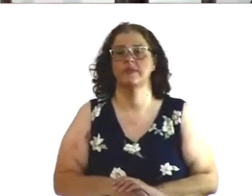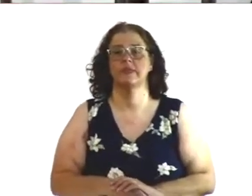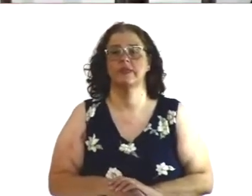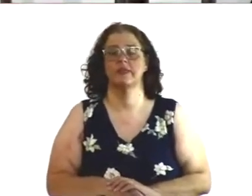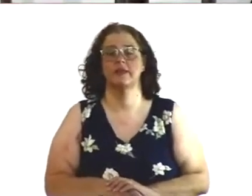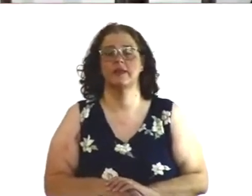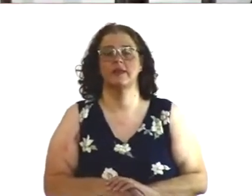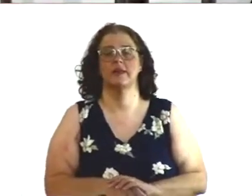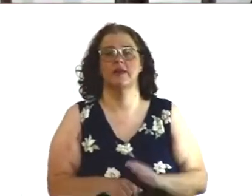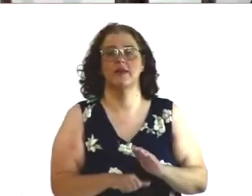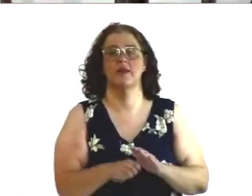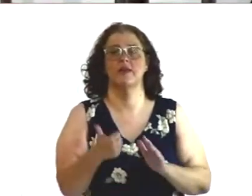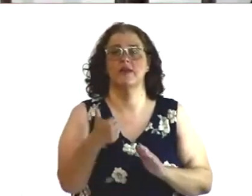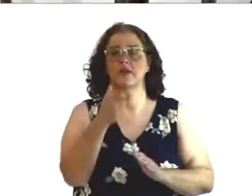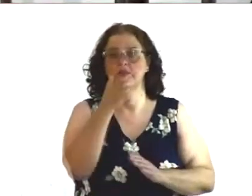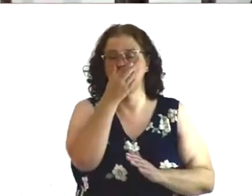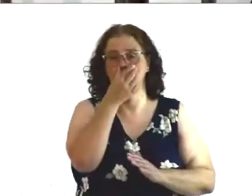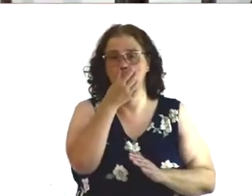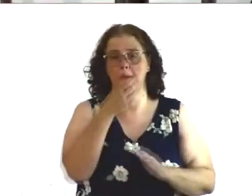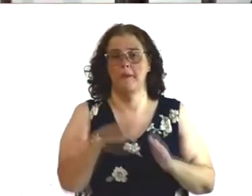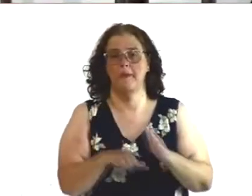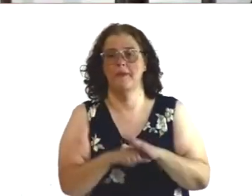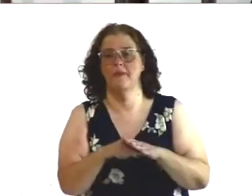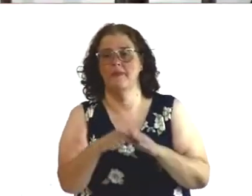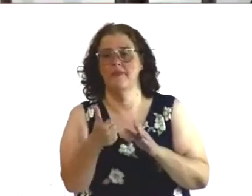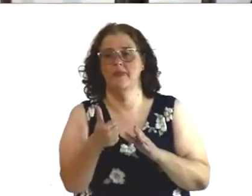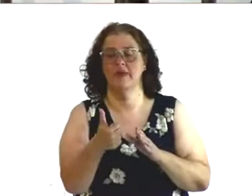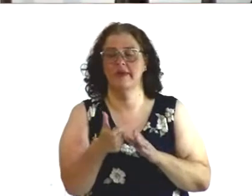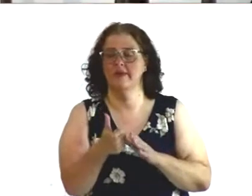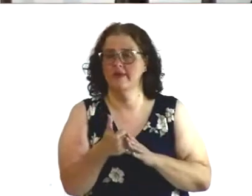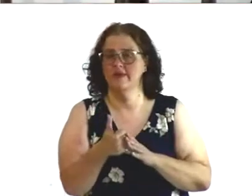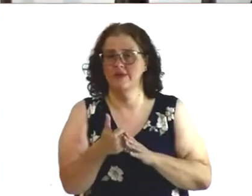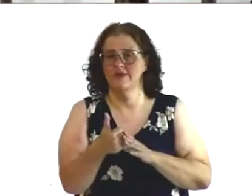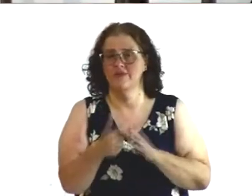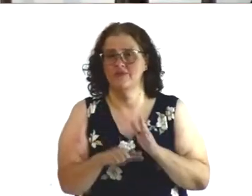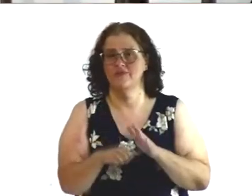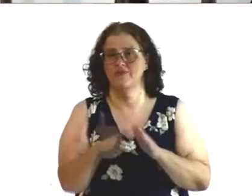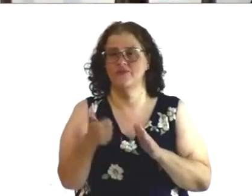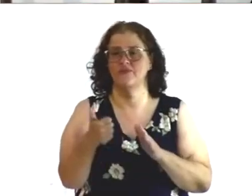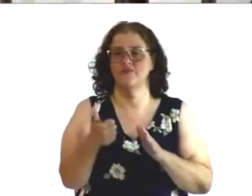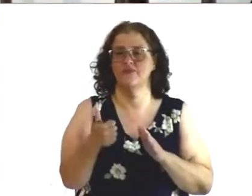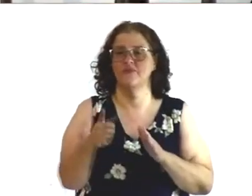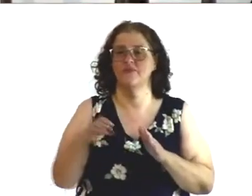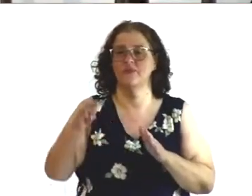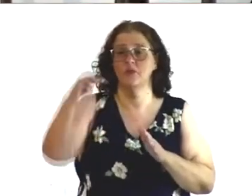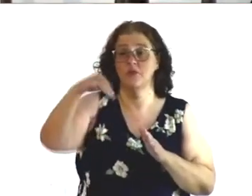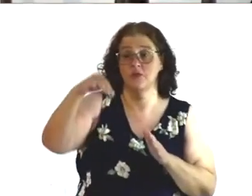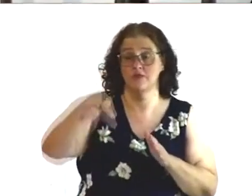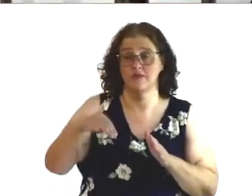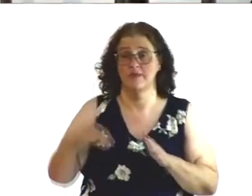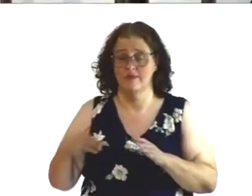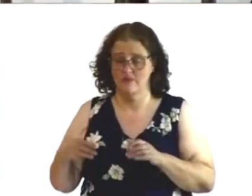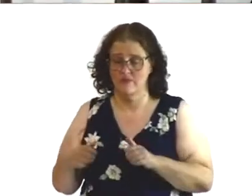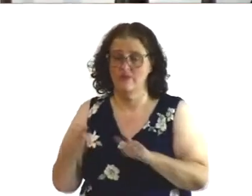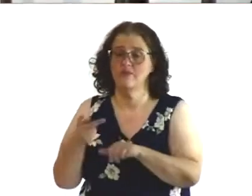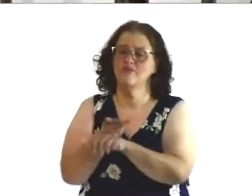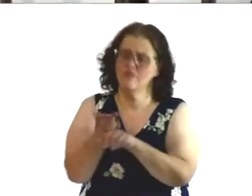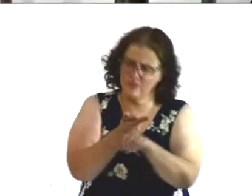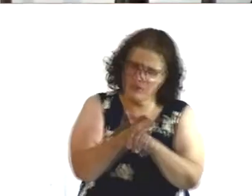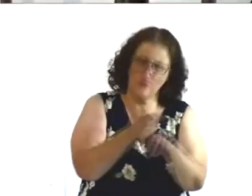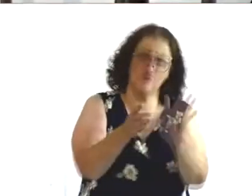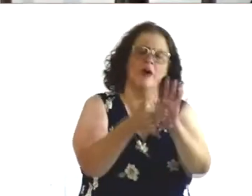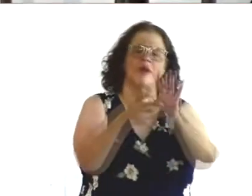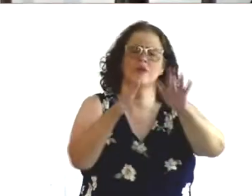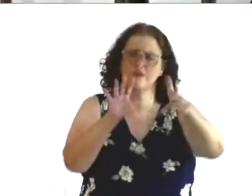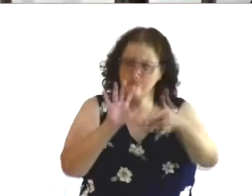é para adoração. Por mais incrível que pareça, os magos do Oriente procuraram a Jesus, o